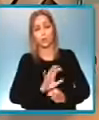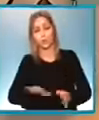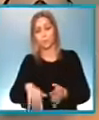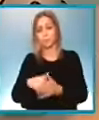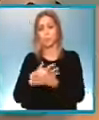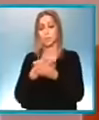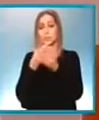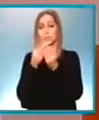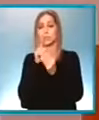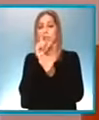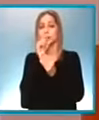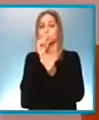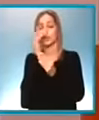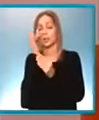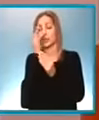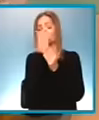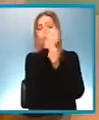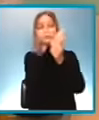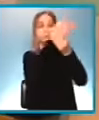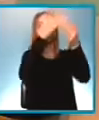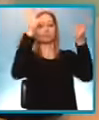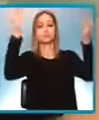às andorinhas,